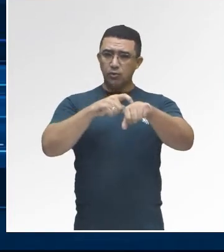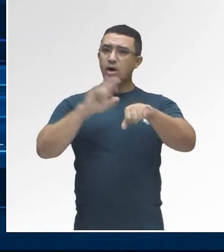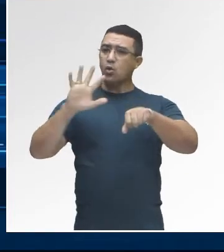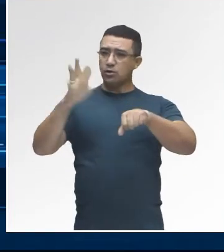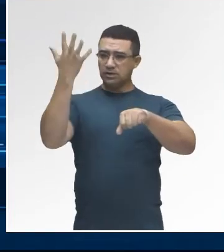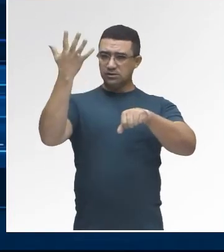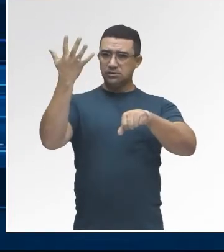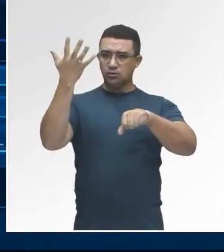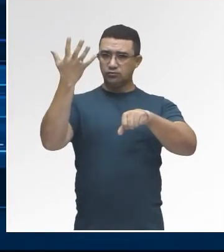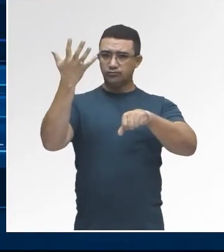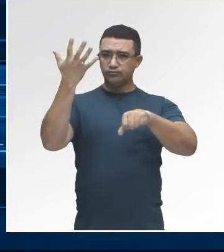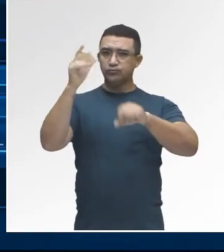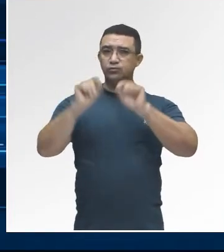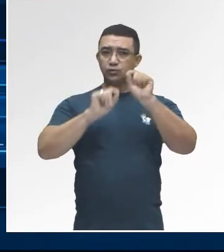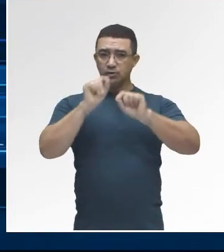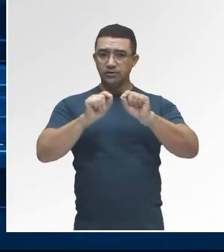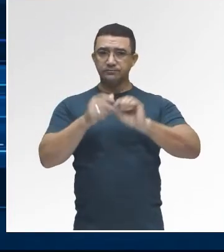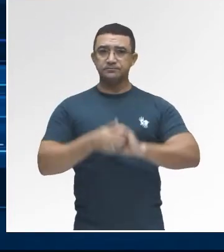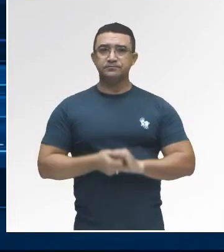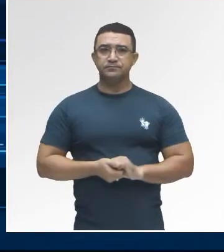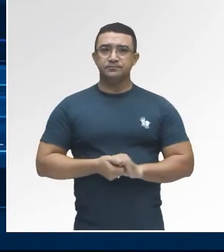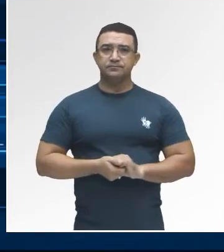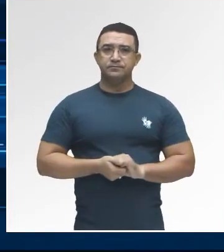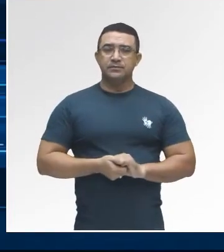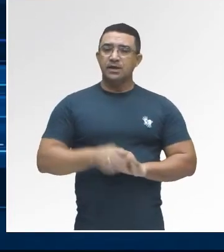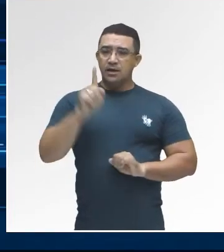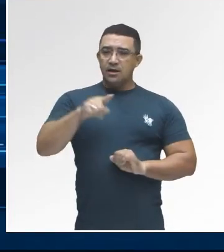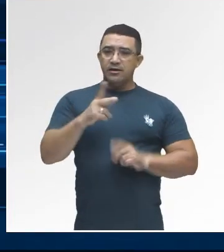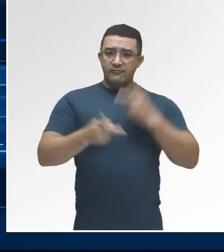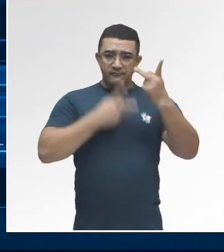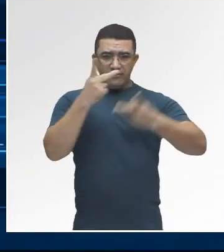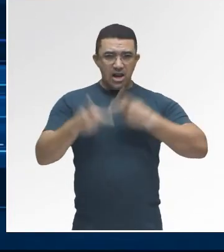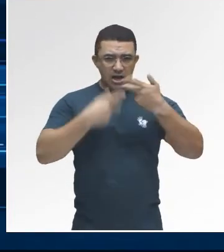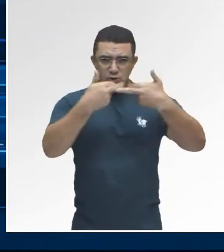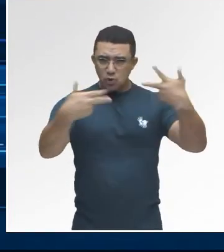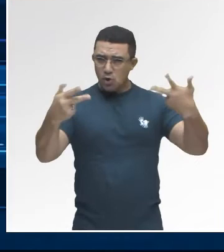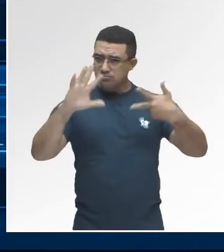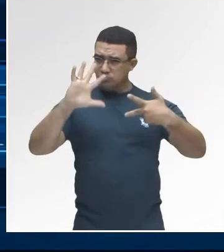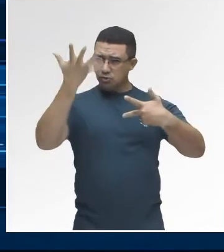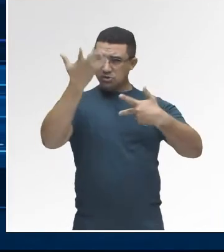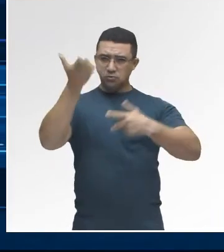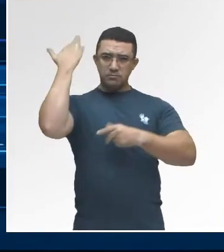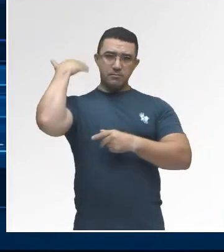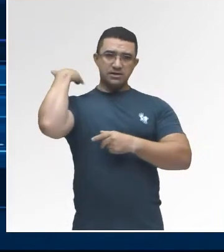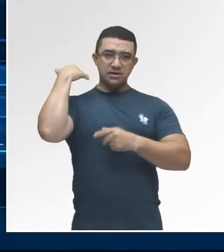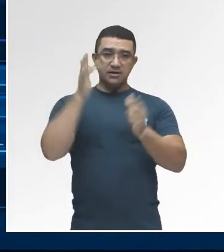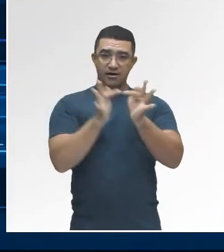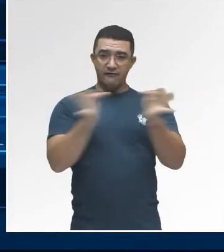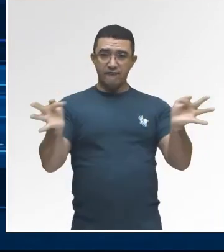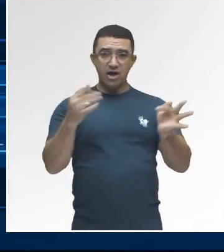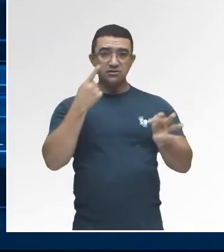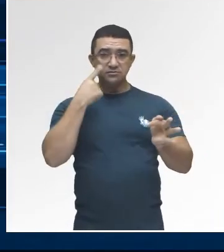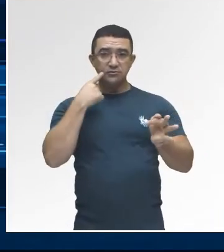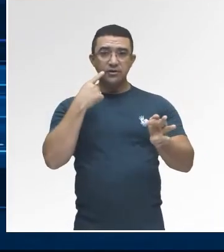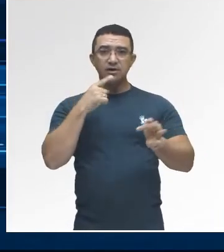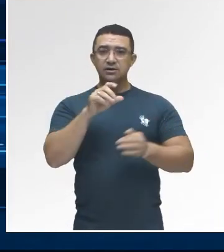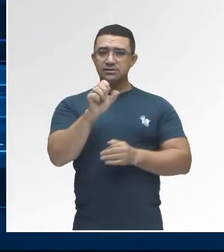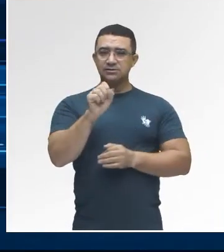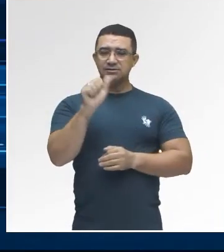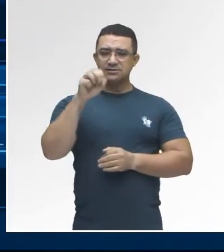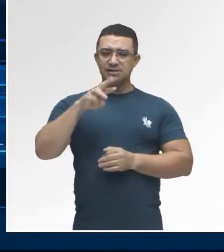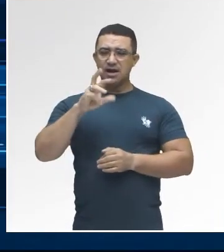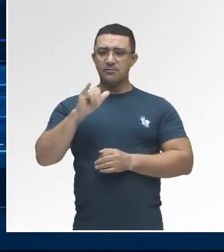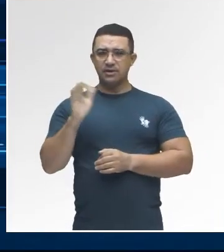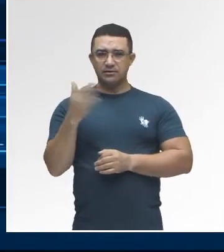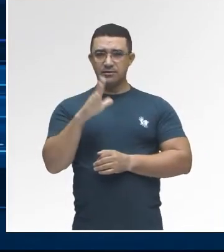utilizado justamente para o que está dizendo aqui do lado, né, para falar sobre passado. E a frase que vocês estão vendo aqui embaixo, ó, Sammy and Yikuko have